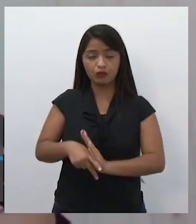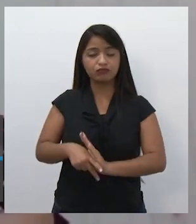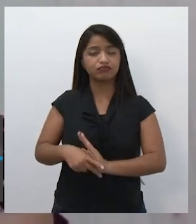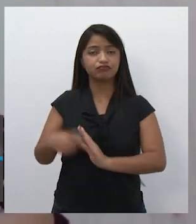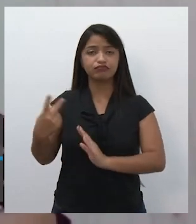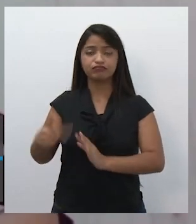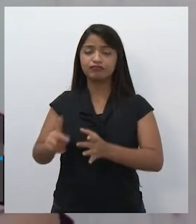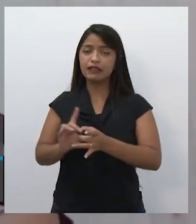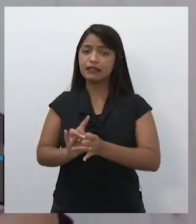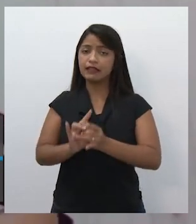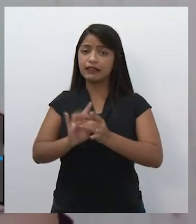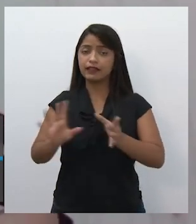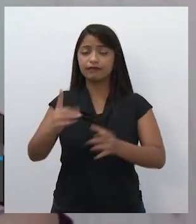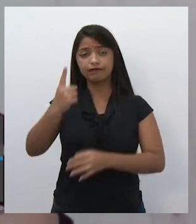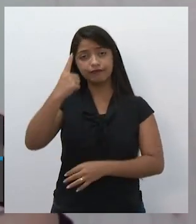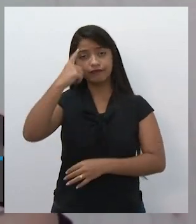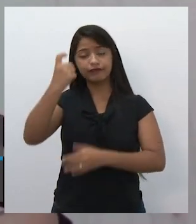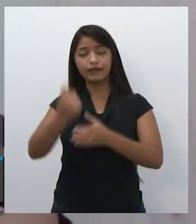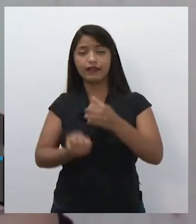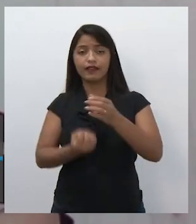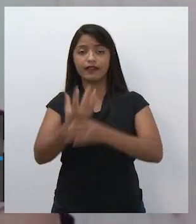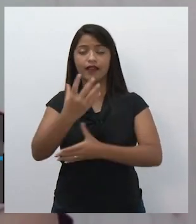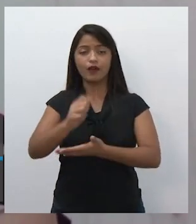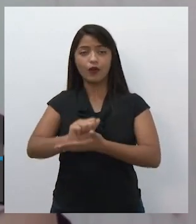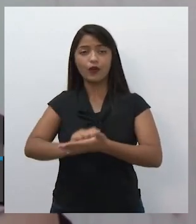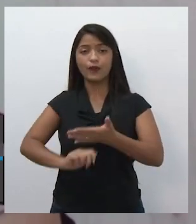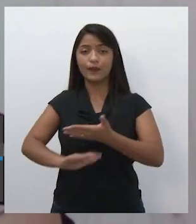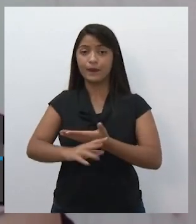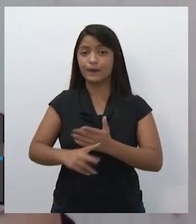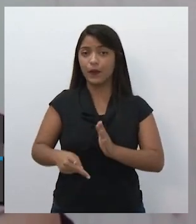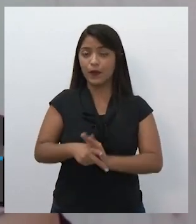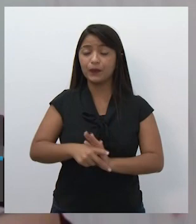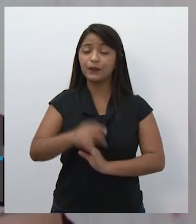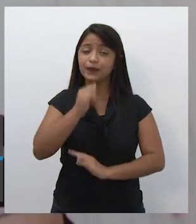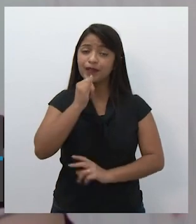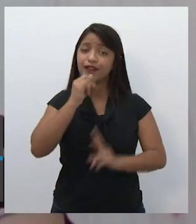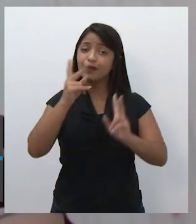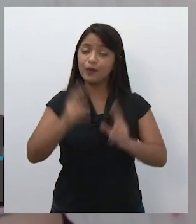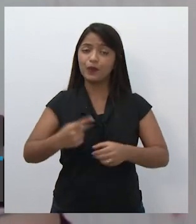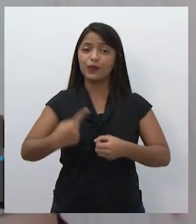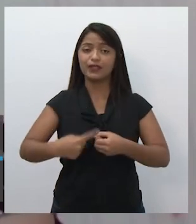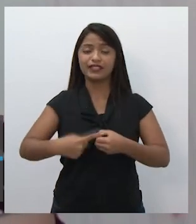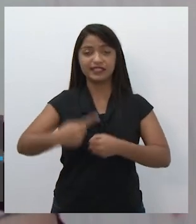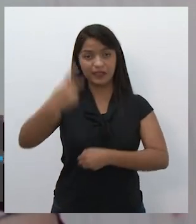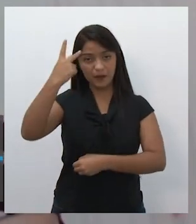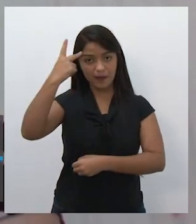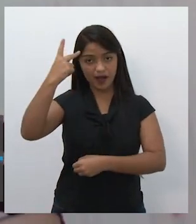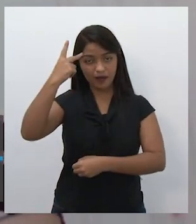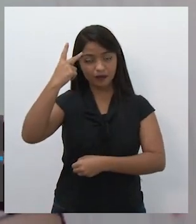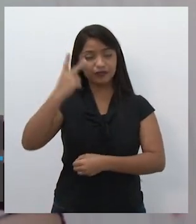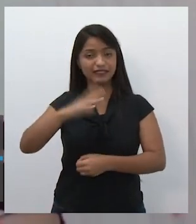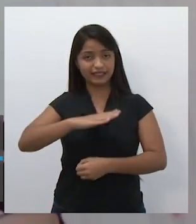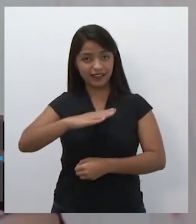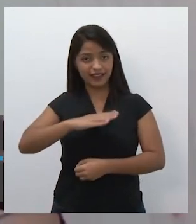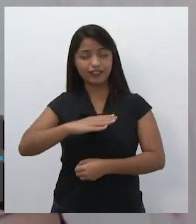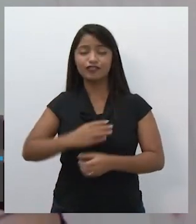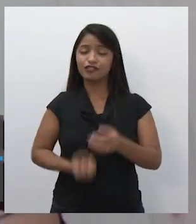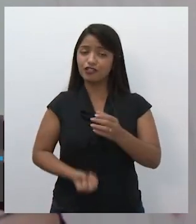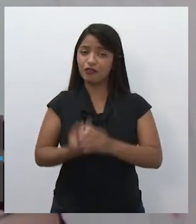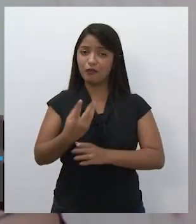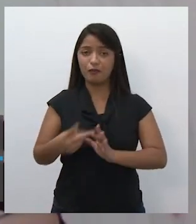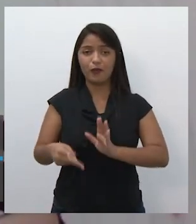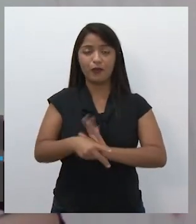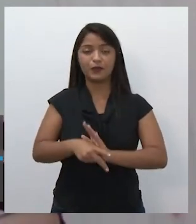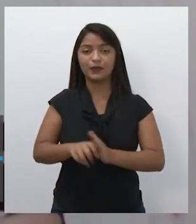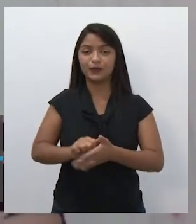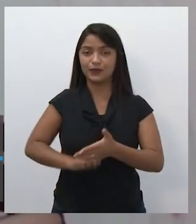tá? Como foi o caso do município de São Paulo. Mas ainda temos muitos municípios que têm sistema próprio, que também não